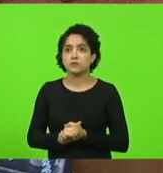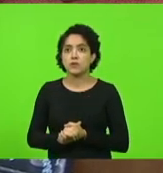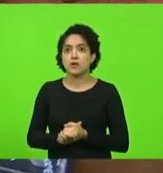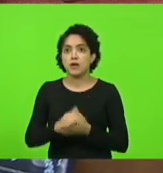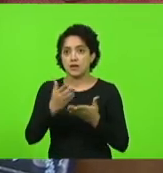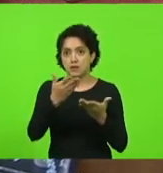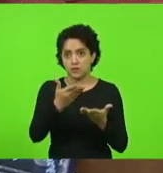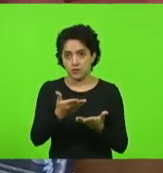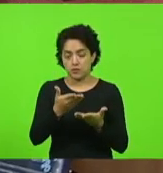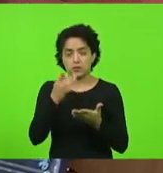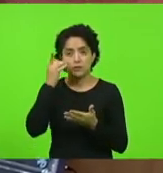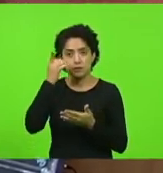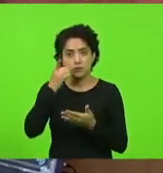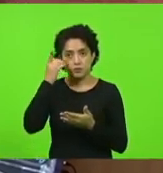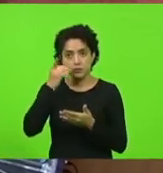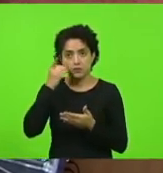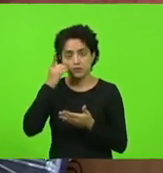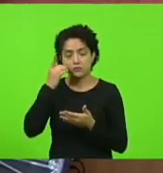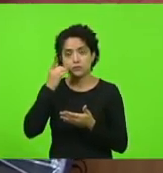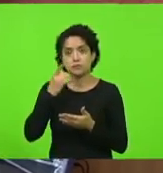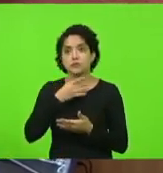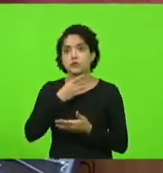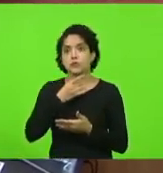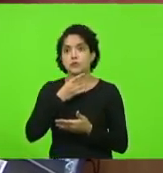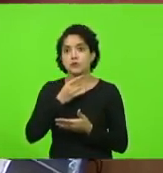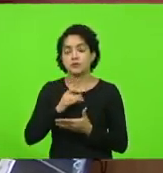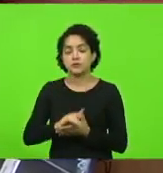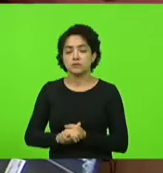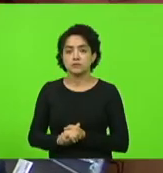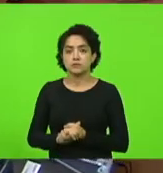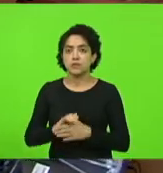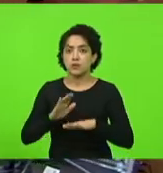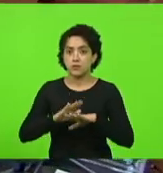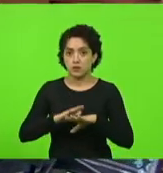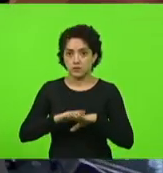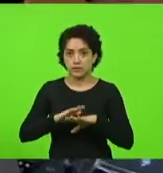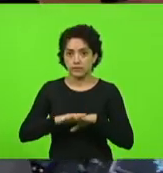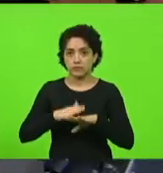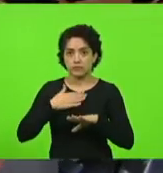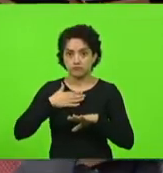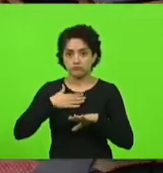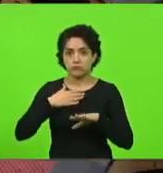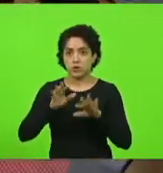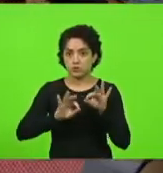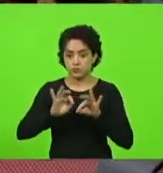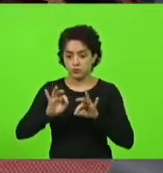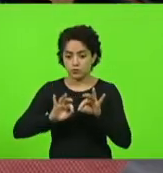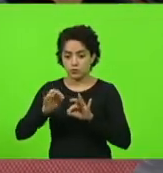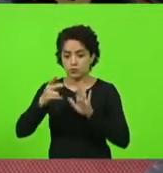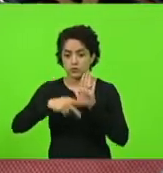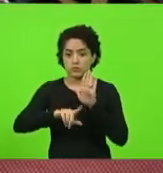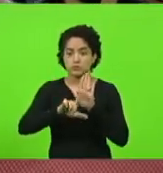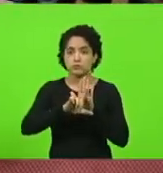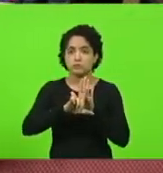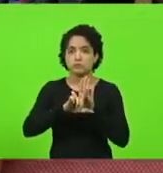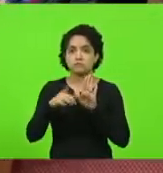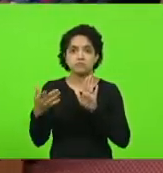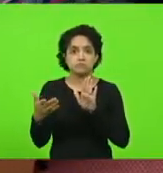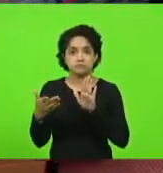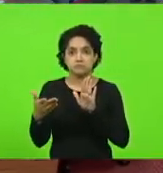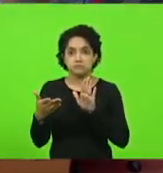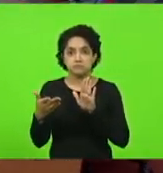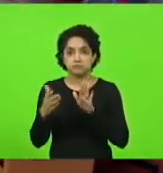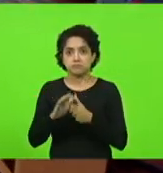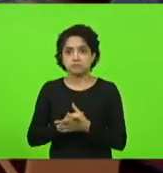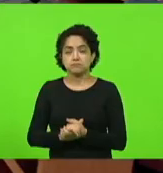com a palavra, o deputado Valdir Cobalcini. Senhor presidente, eu fui o autor desse projeto de lei, não sei por que está sendo dado crédito aqui para